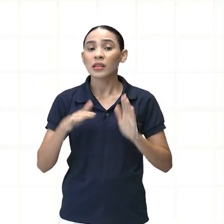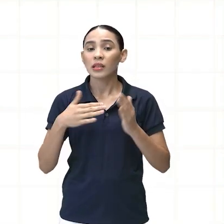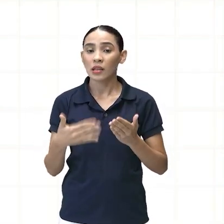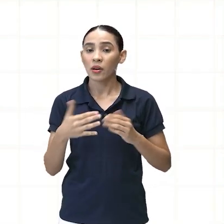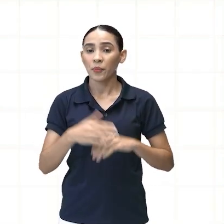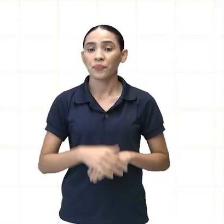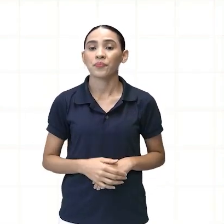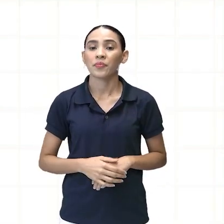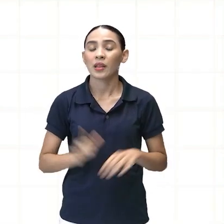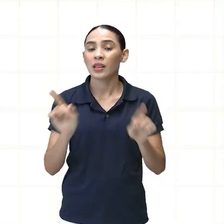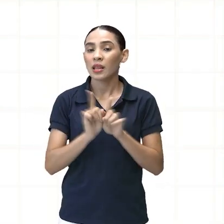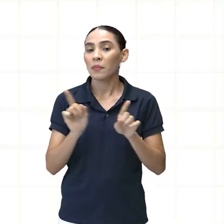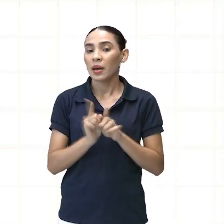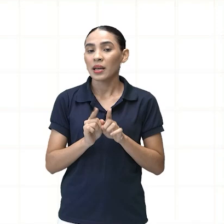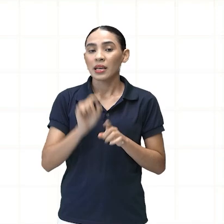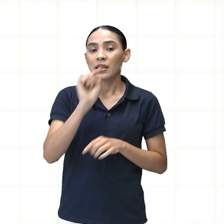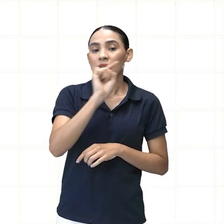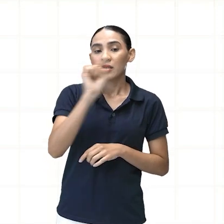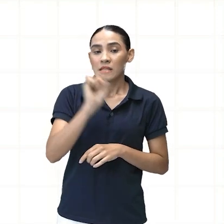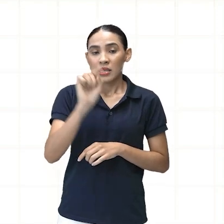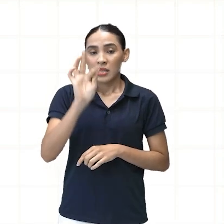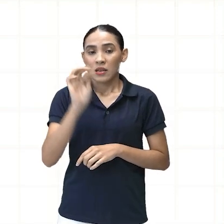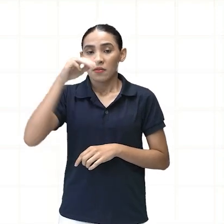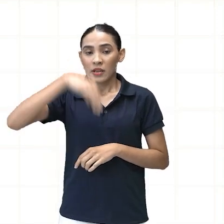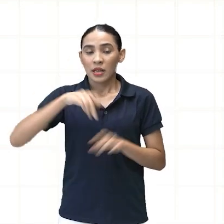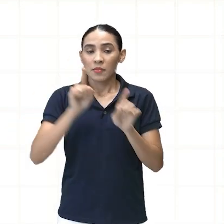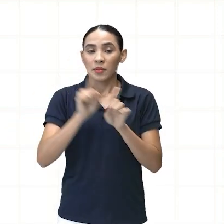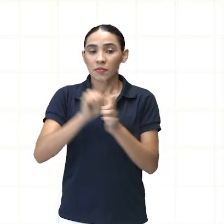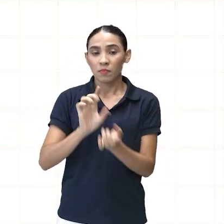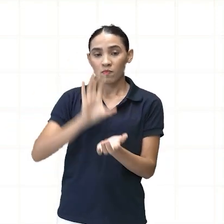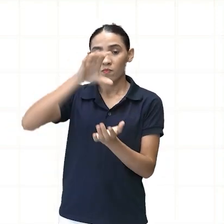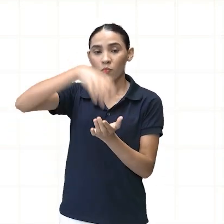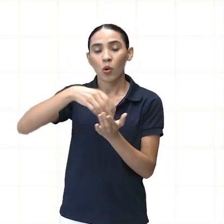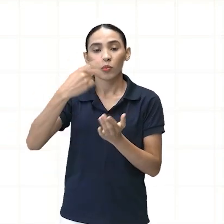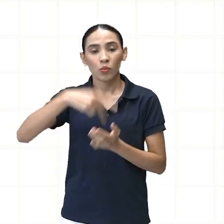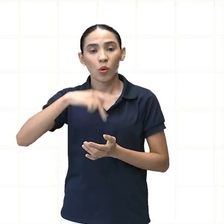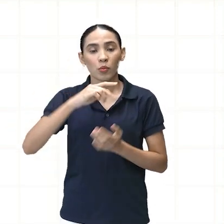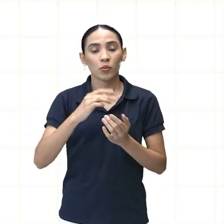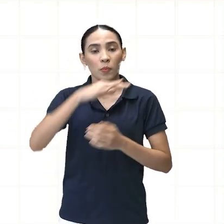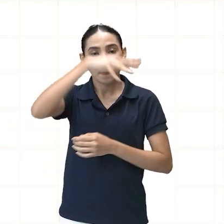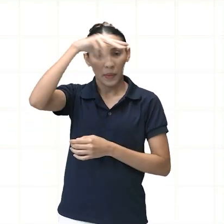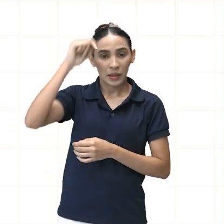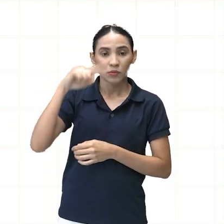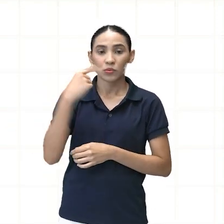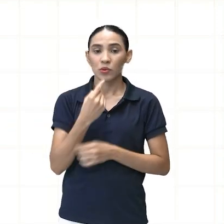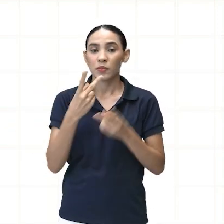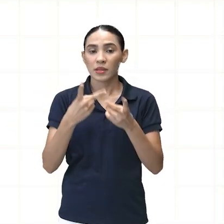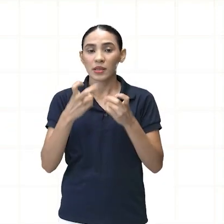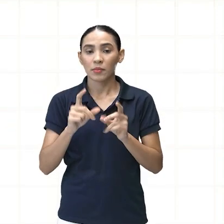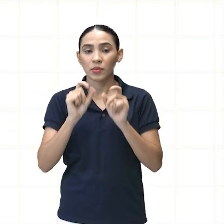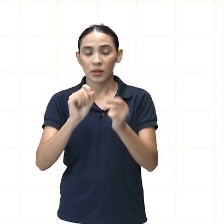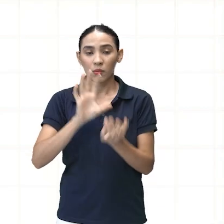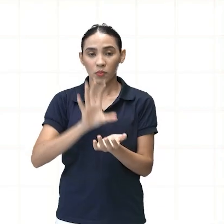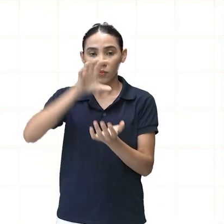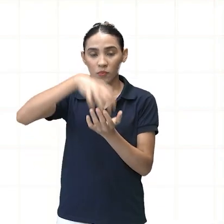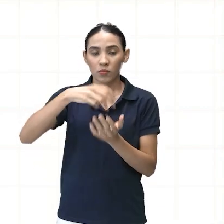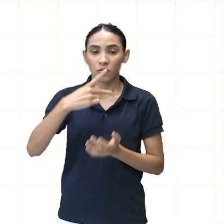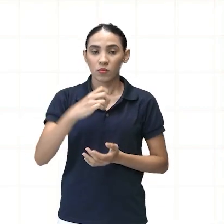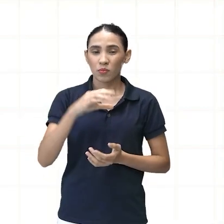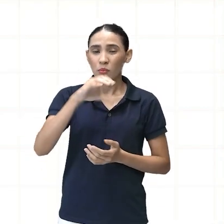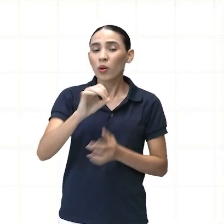Acerca da questão da Zona Franca de Manaus e do Polo Industrial de Manaus, a gente observa que o Polo Industrial de